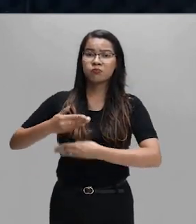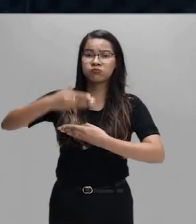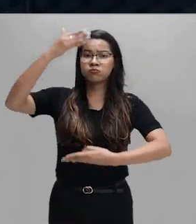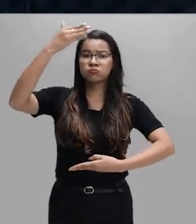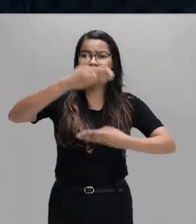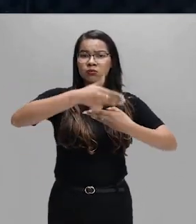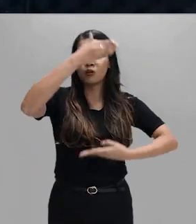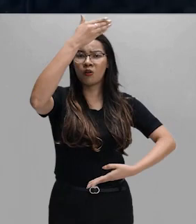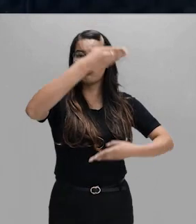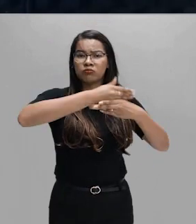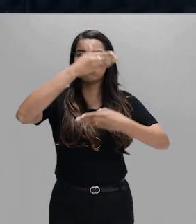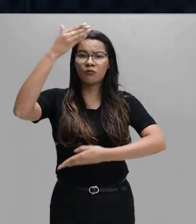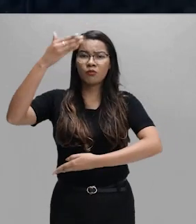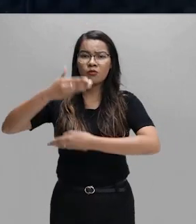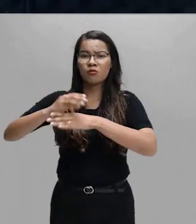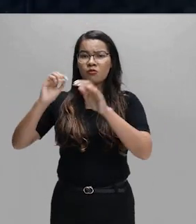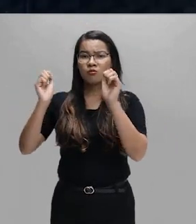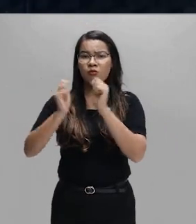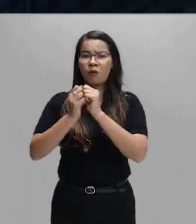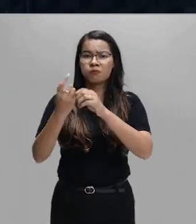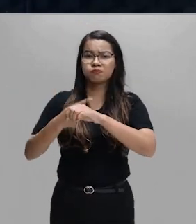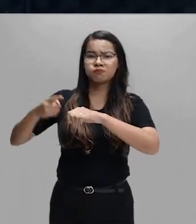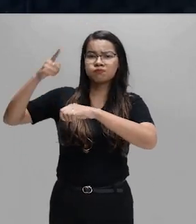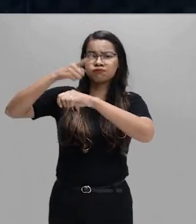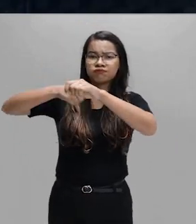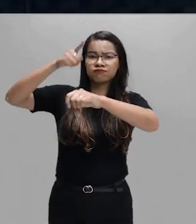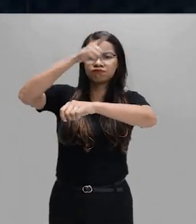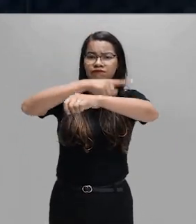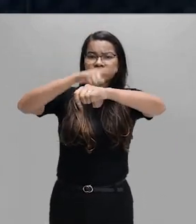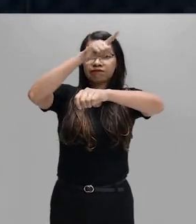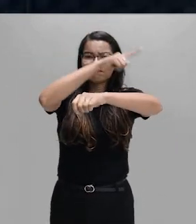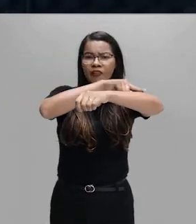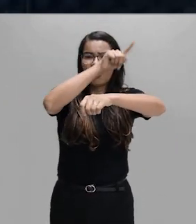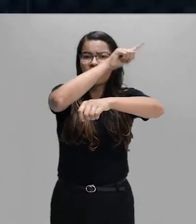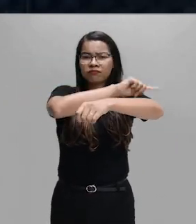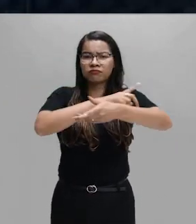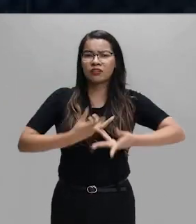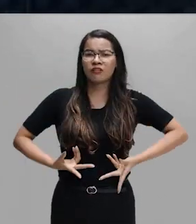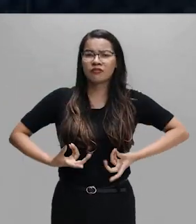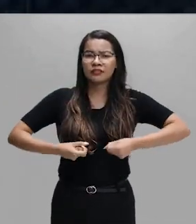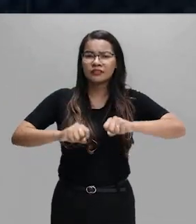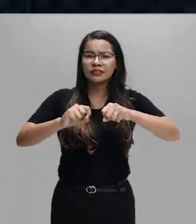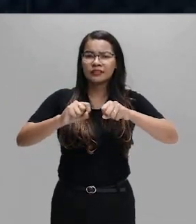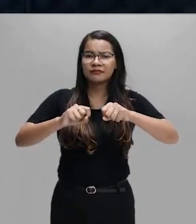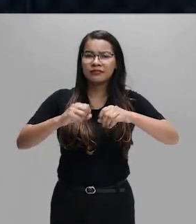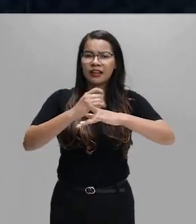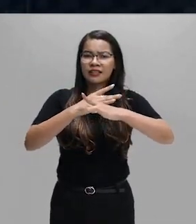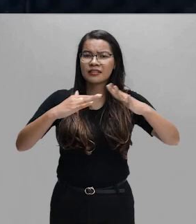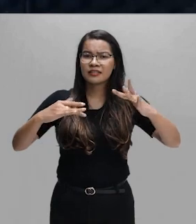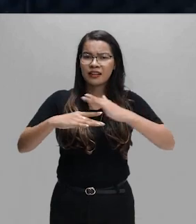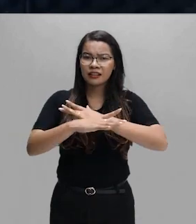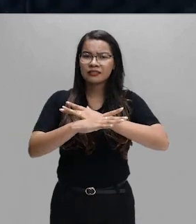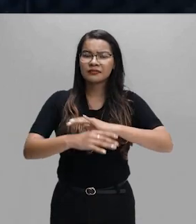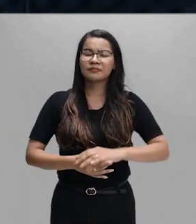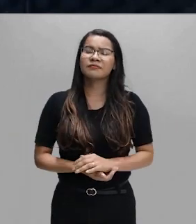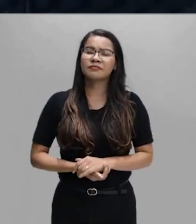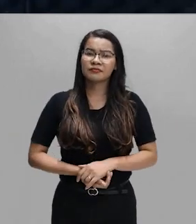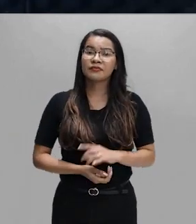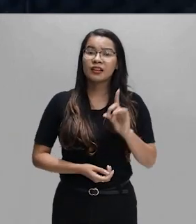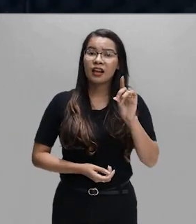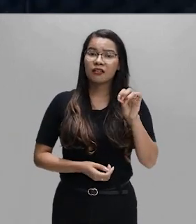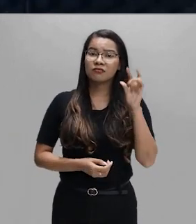altíssimos com cercas elétricas, né? Os muros e as grades da cidade. Isso é um reflexo desse